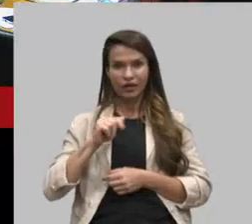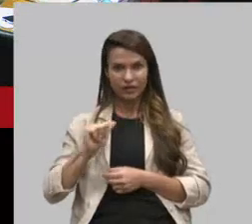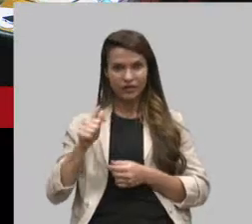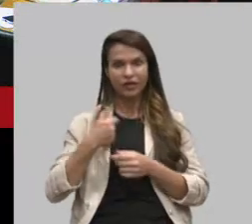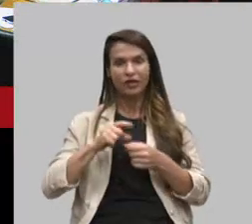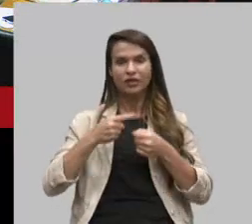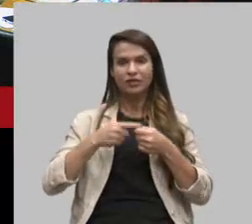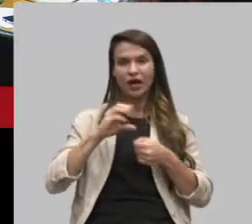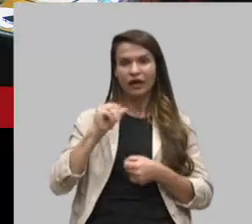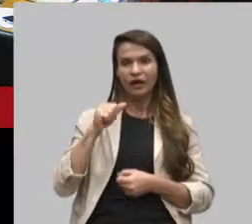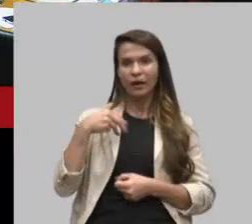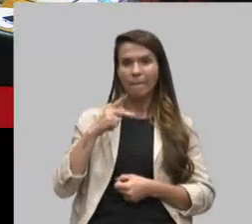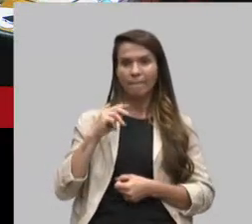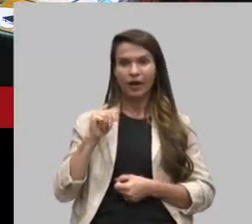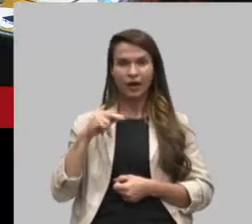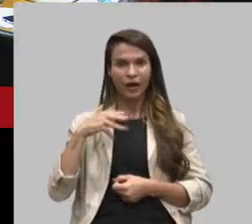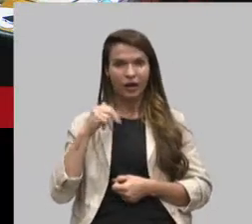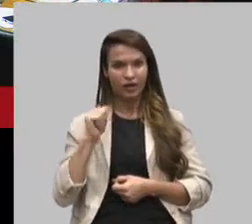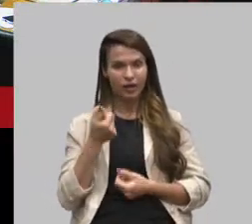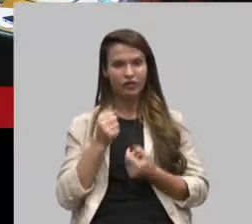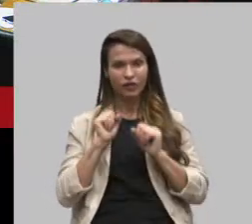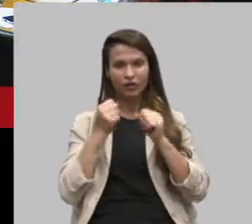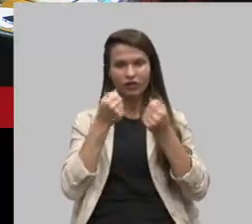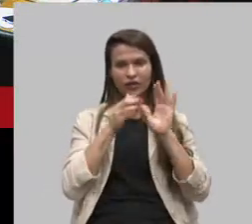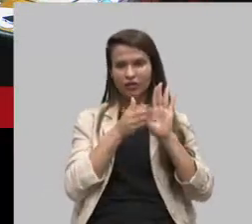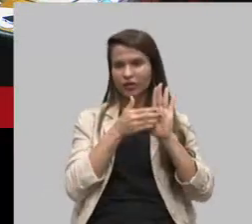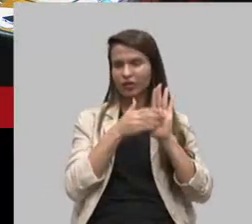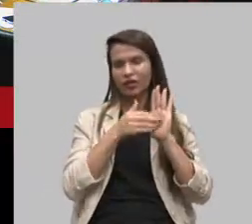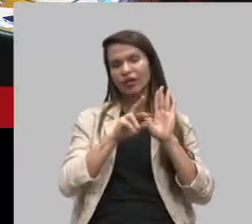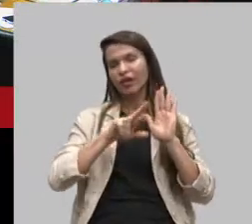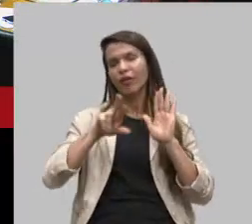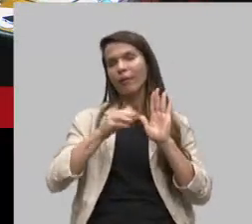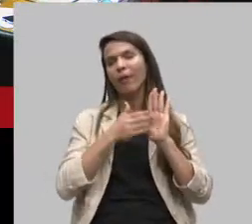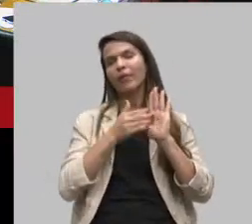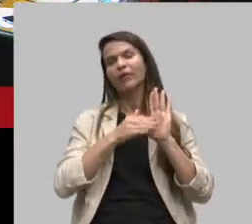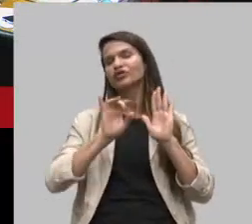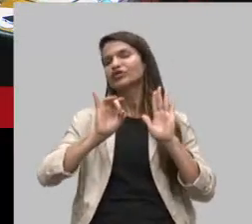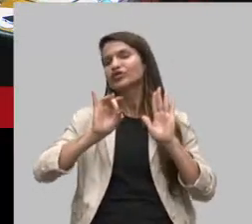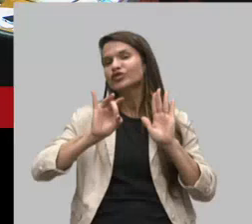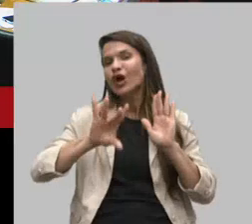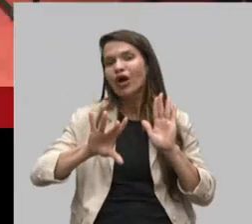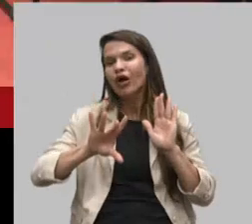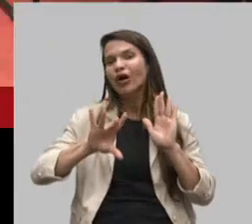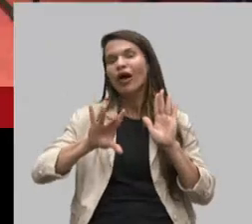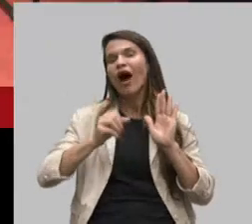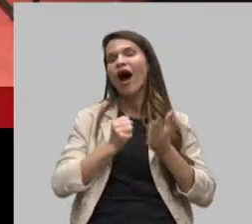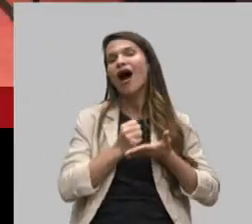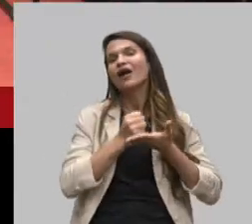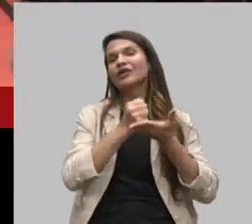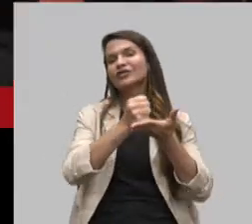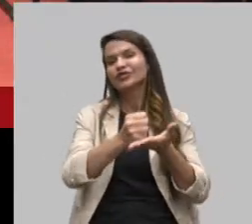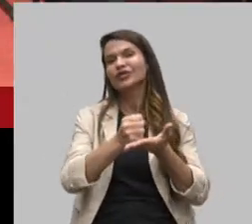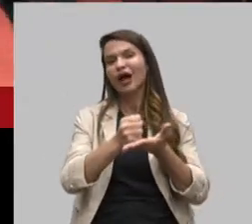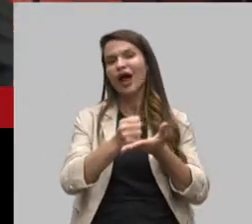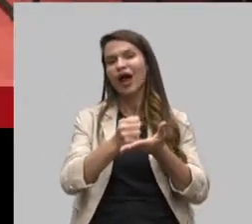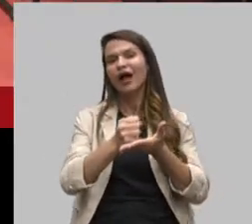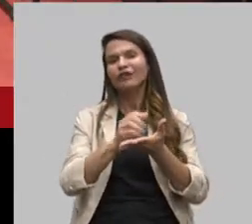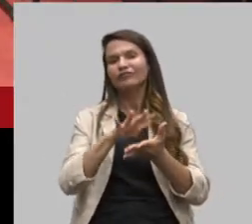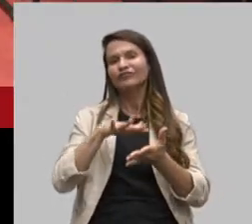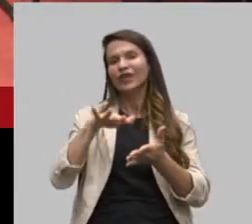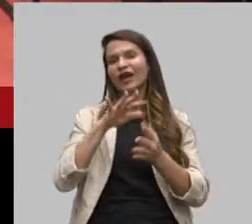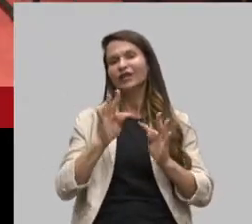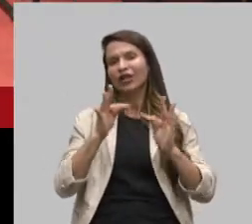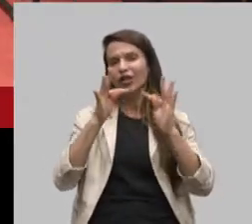venho em defesa dessa proposta porque ela não é uma proposta somente para ajudar na parte tecnológica ela